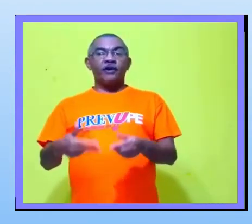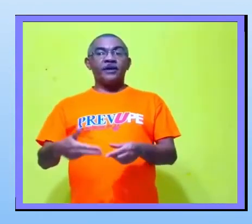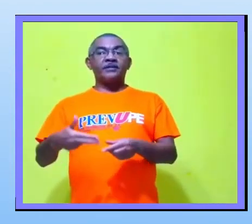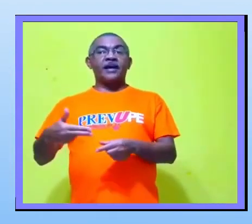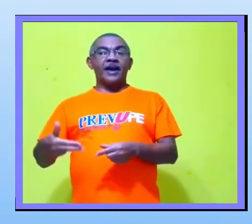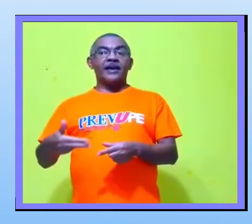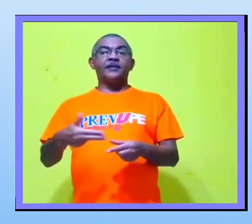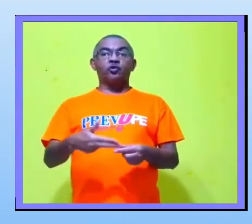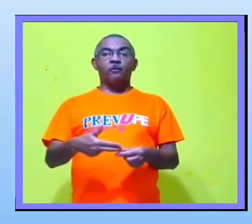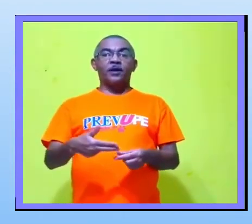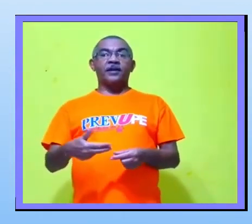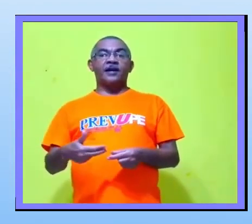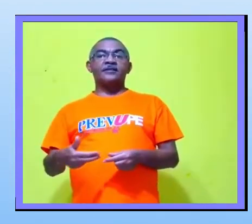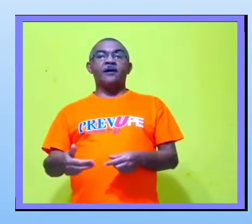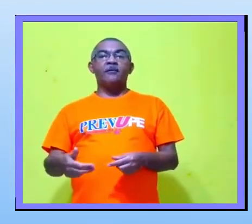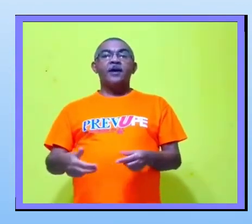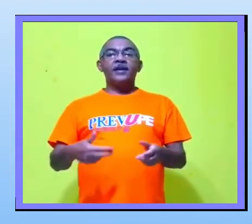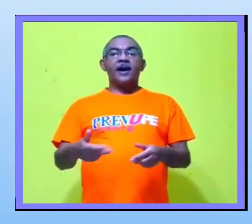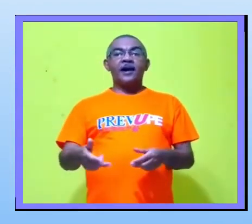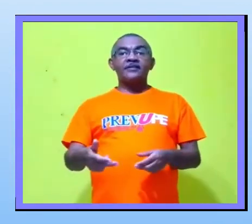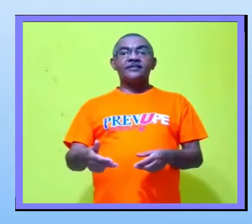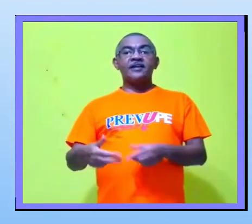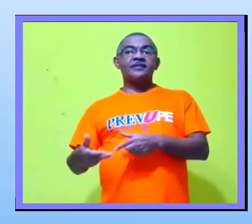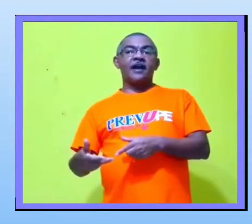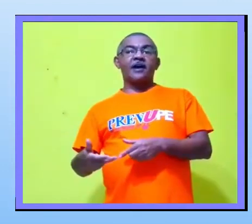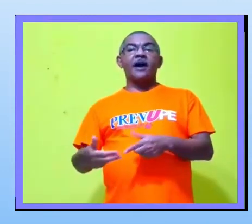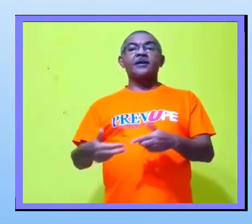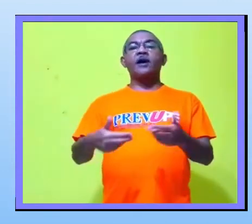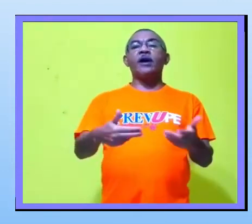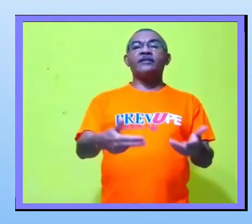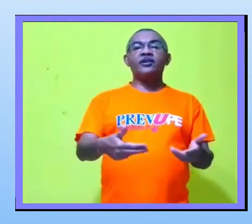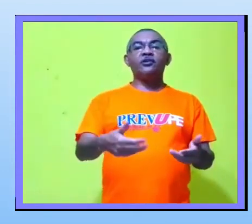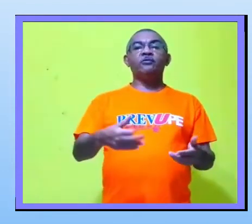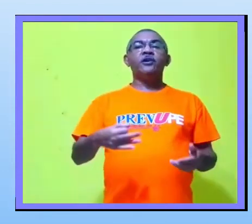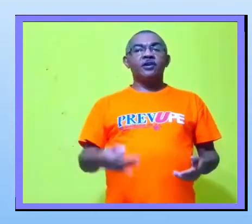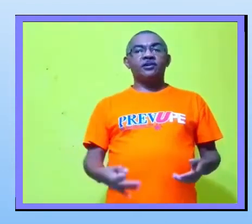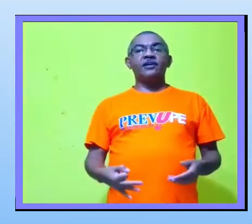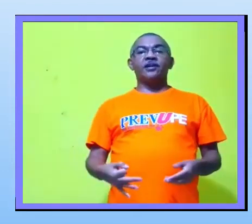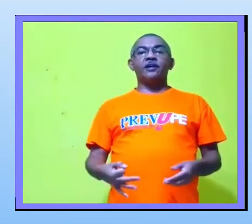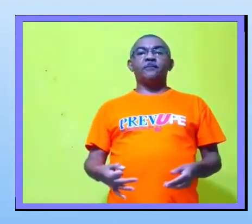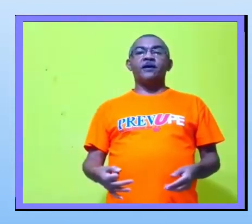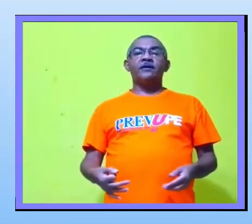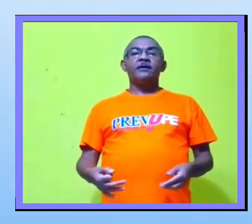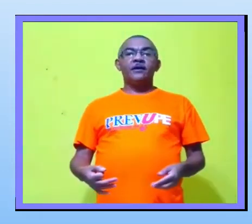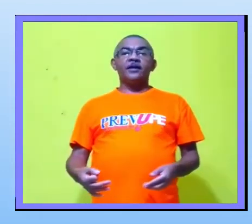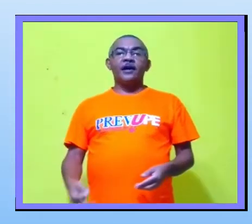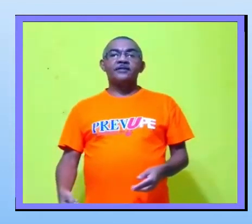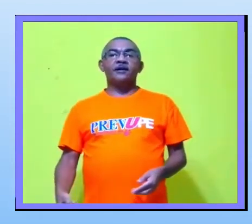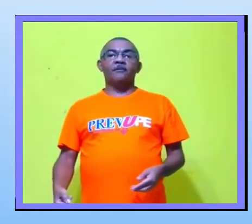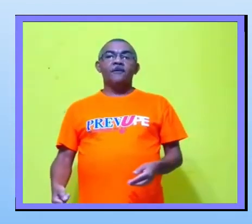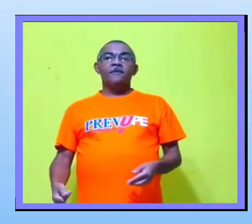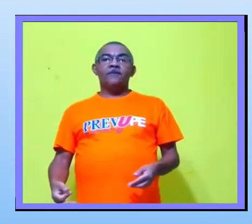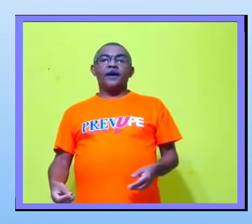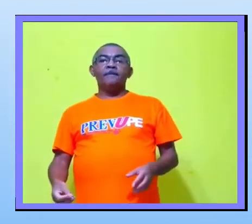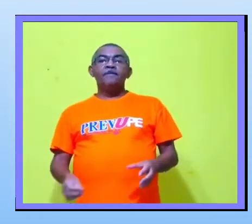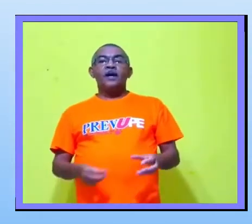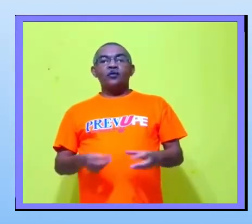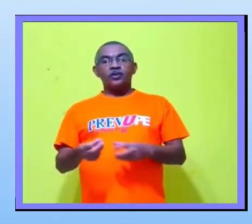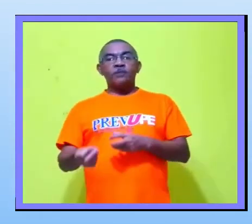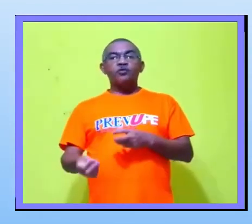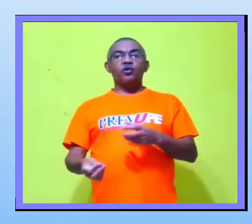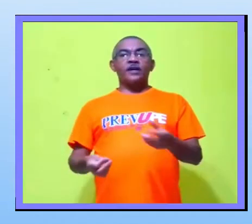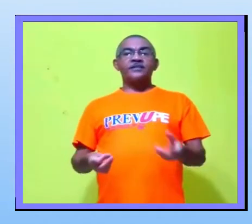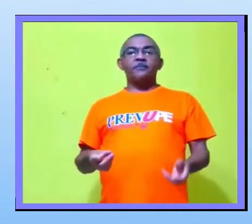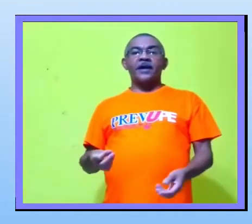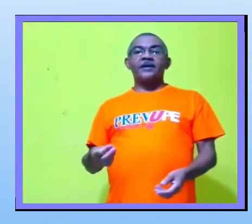propeno, novamente aí é N dupla ligação. E HCCH, que é o etino, que tem tripla ligação. Né?